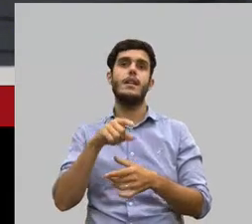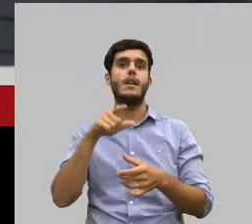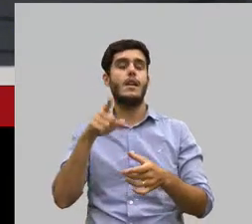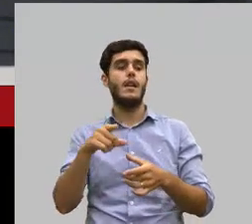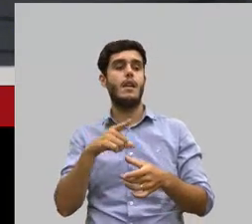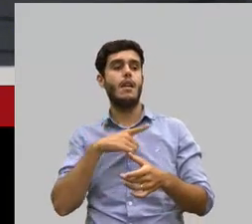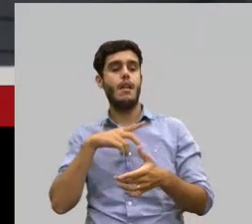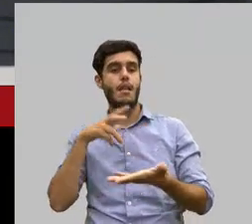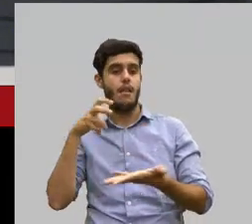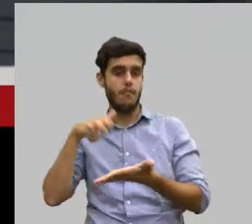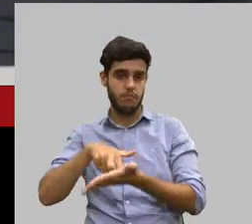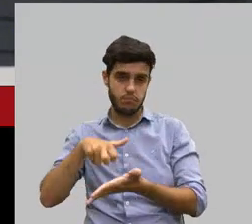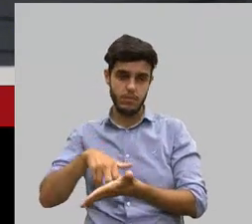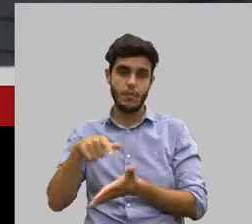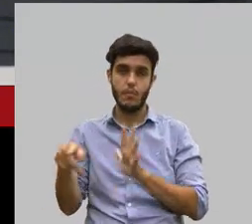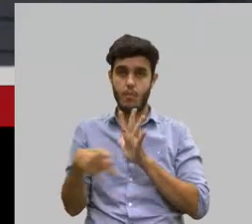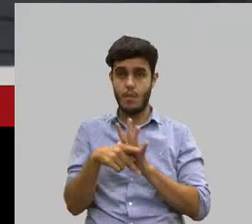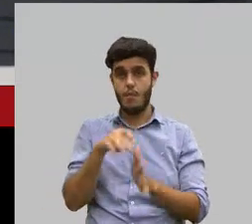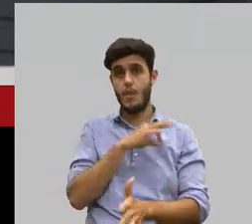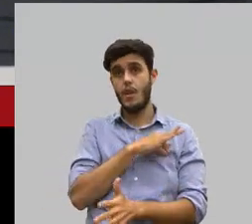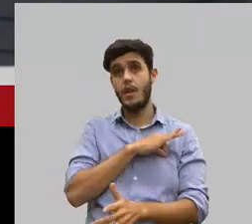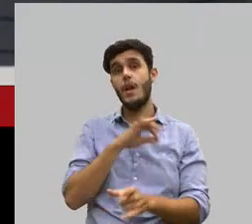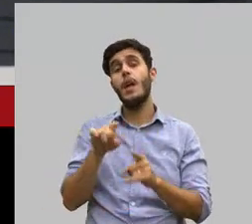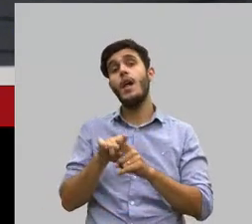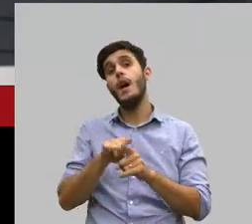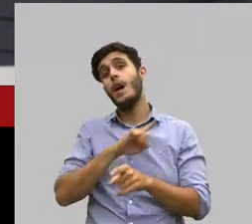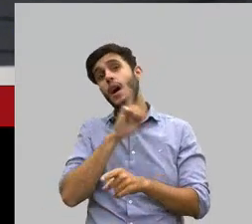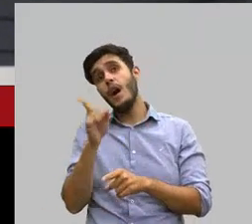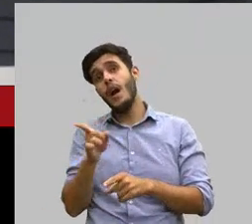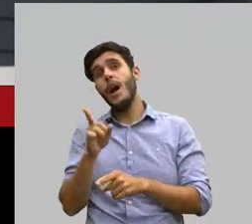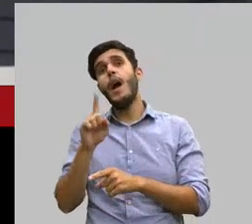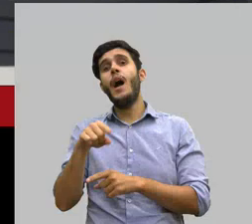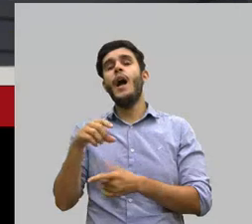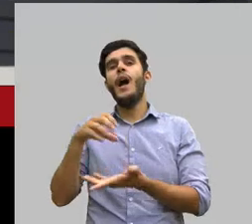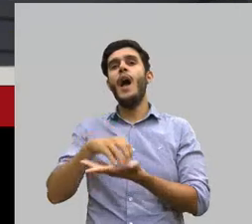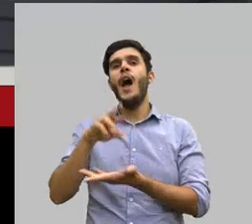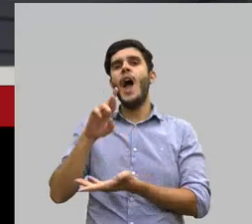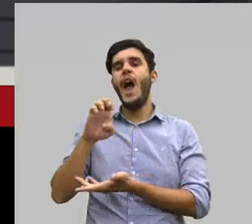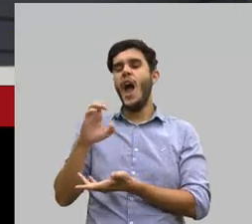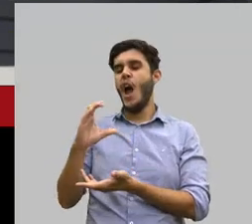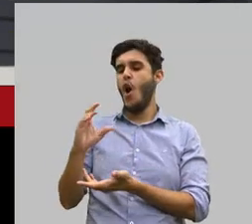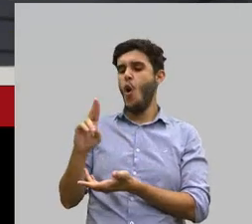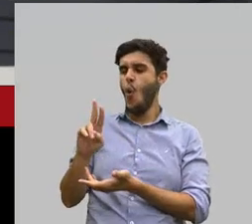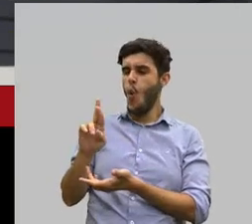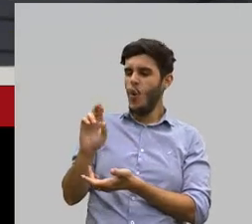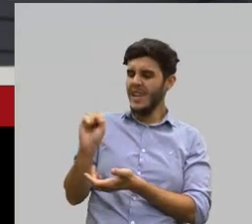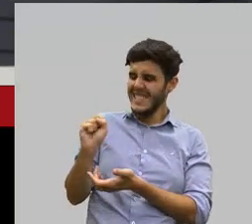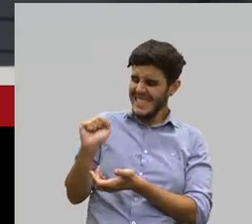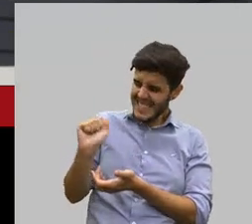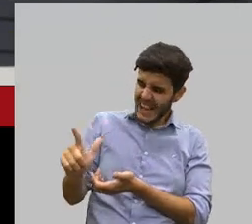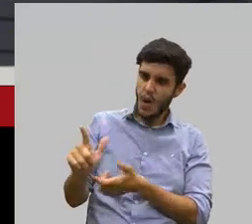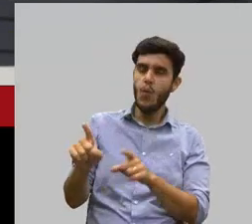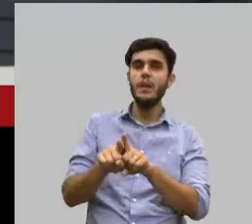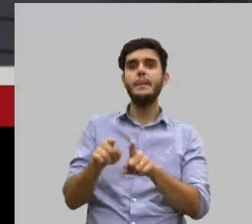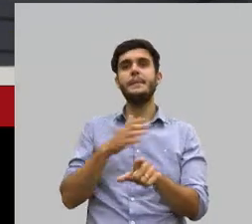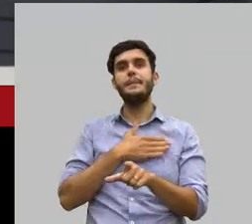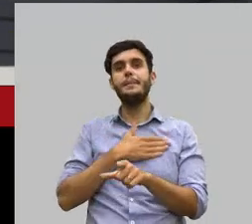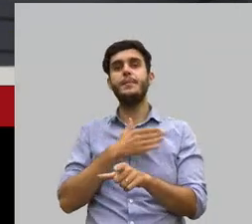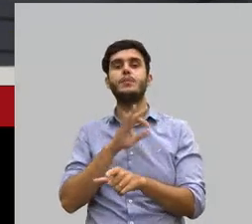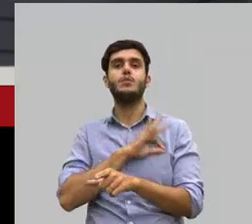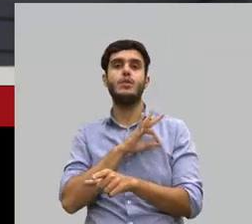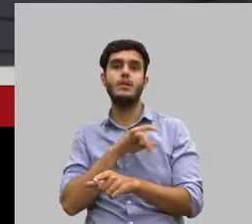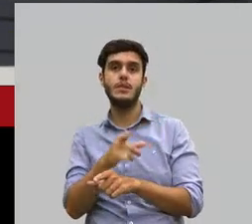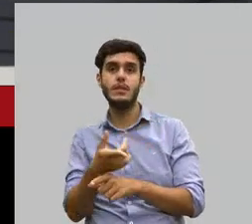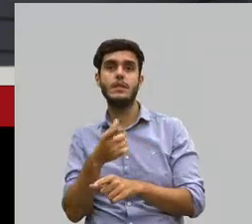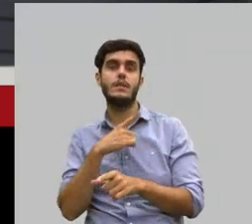e enquanto né órgão recursal por mim mesma né em eh eh policiais que tenham